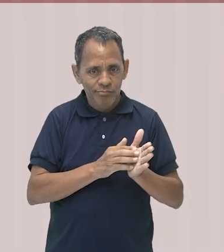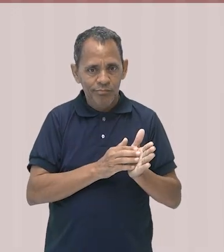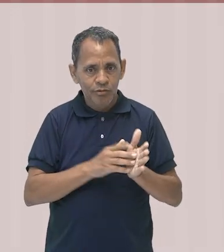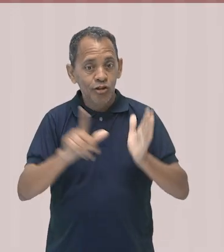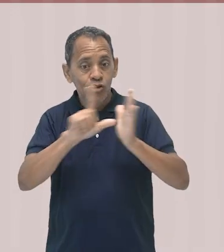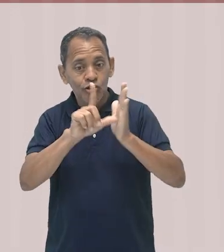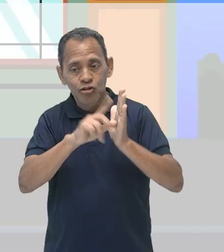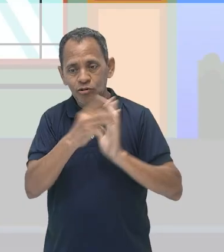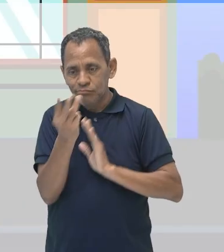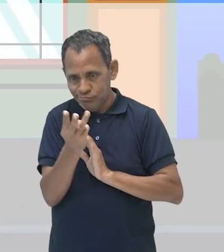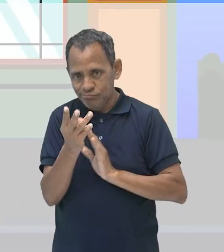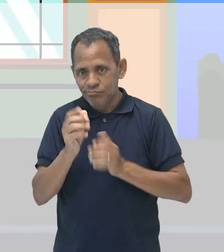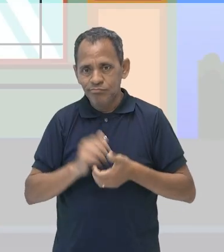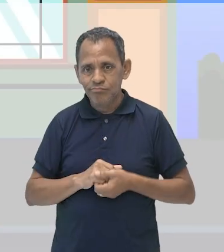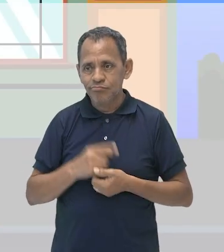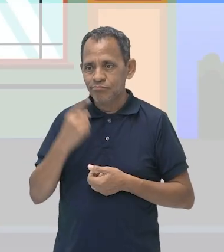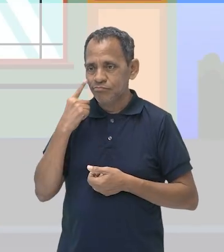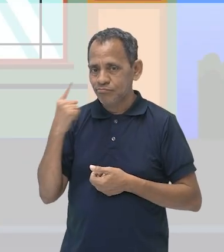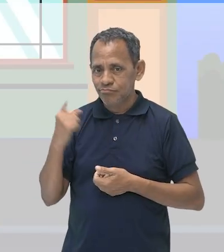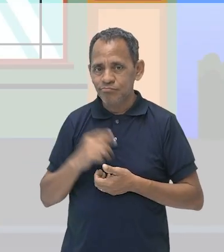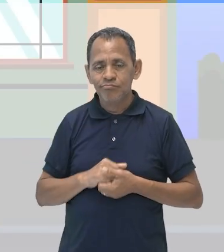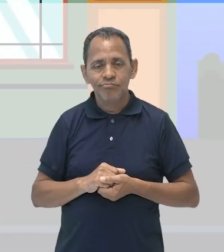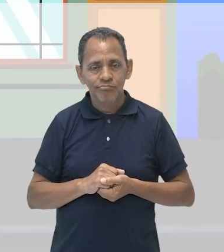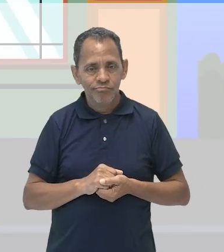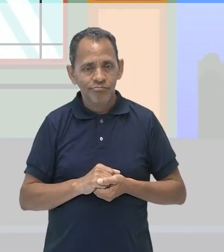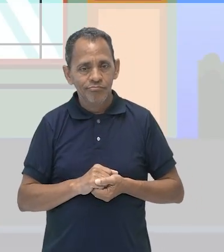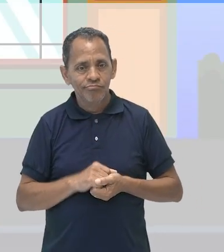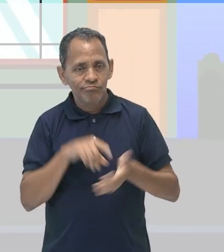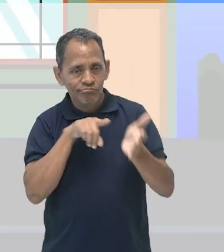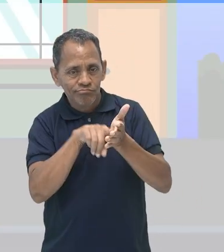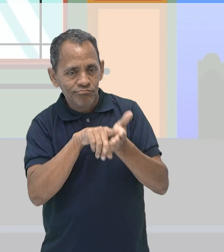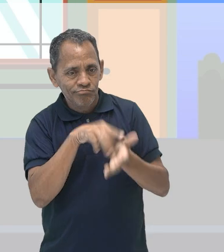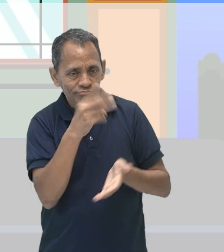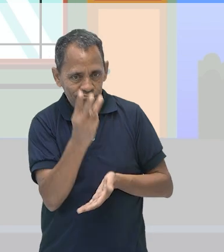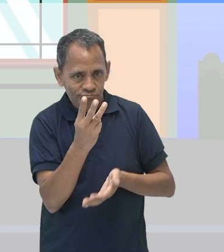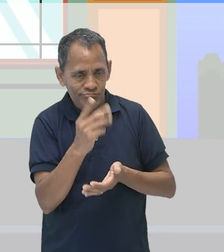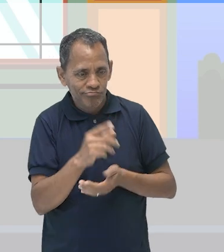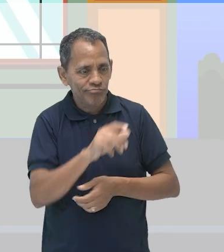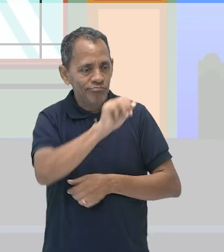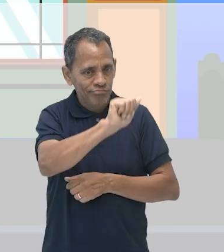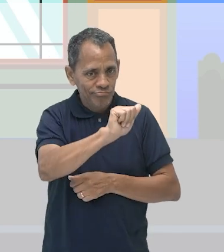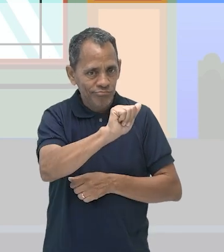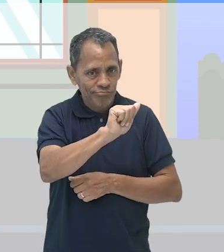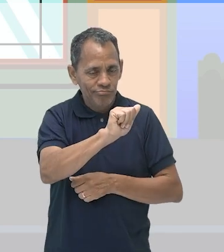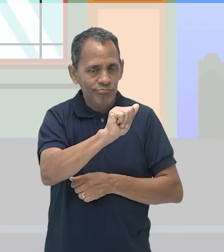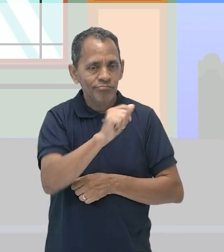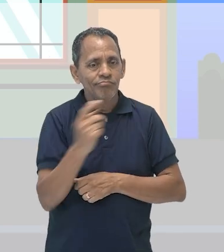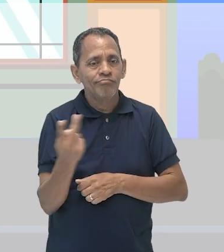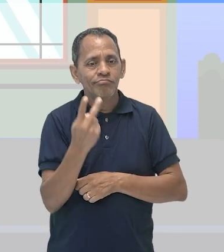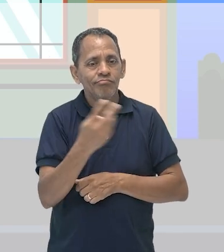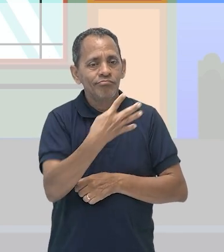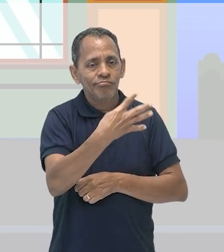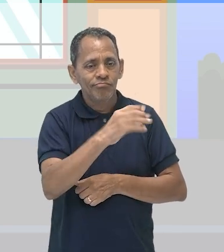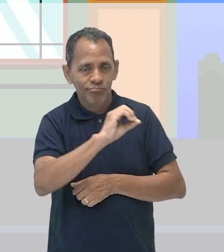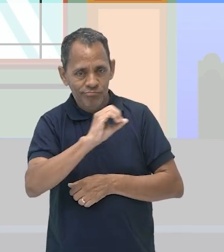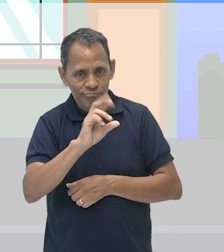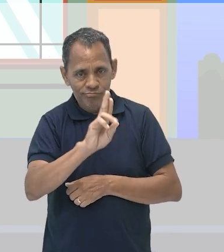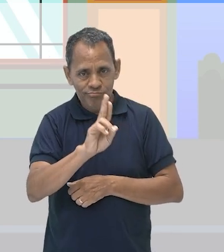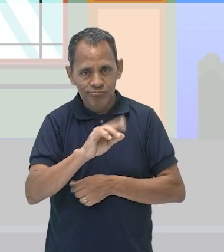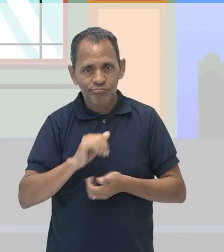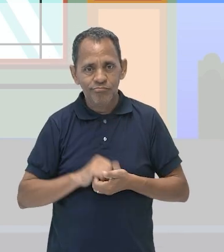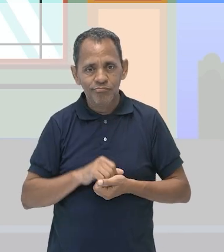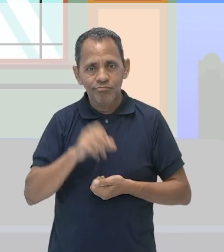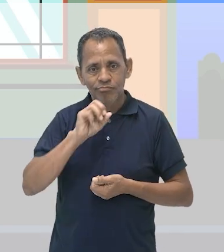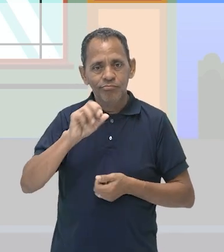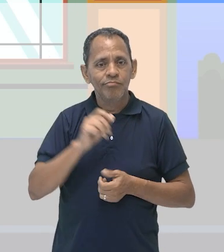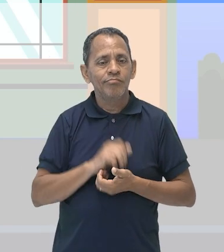livrarias. Vejamos algumas cotações obtidas. Na livraria A, o preço é R$ 400,